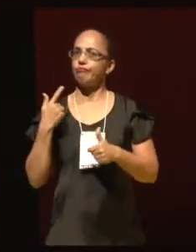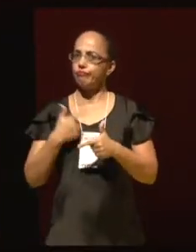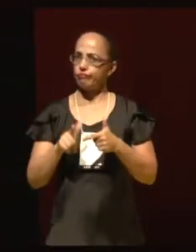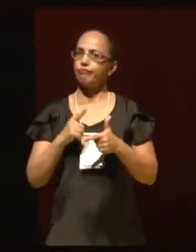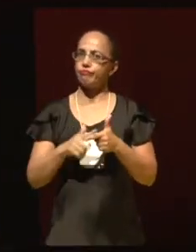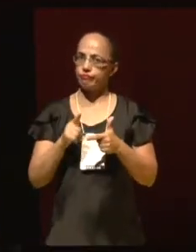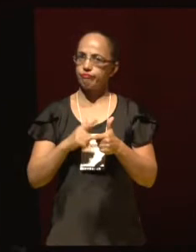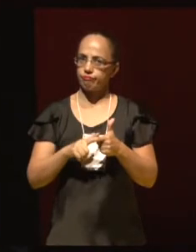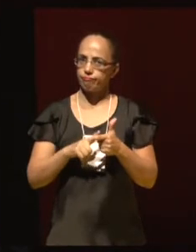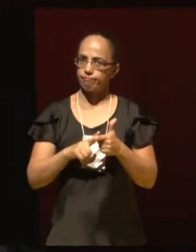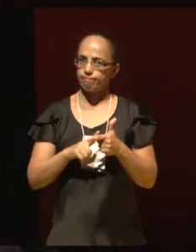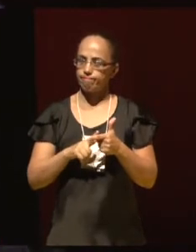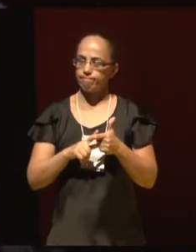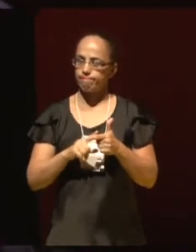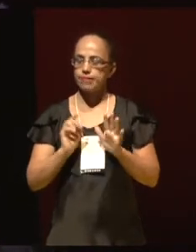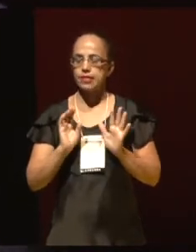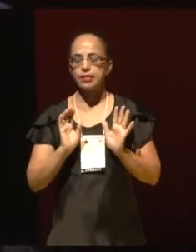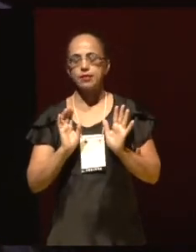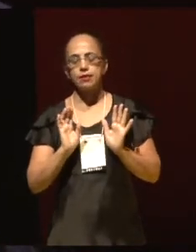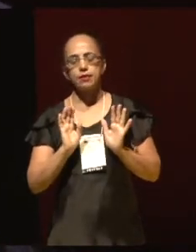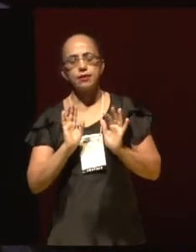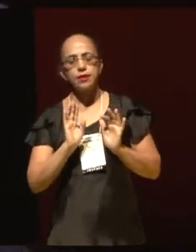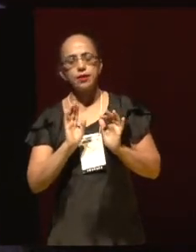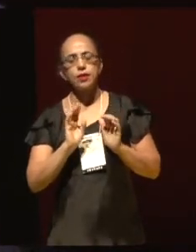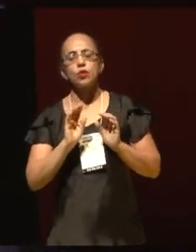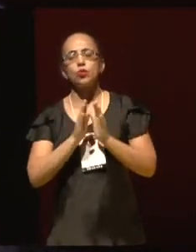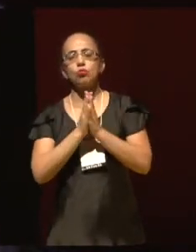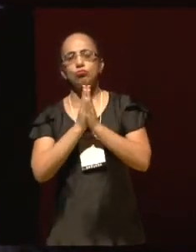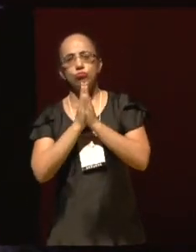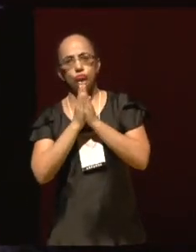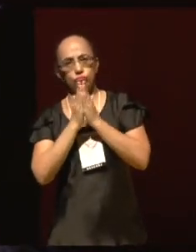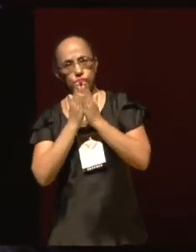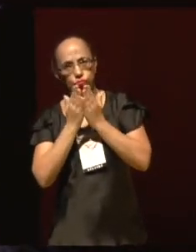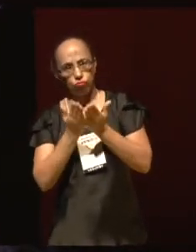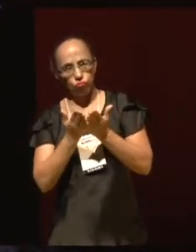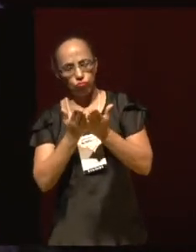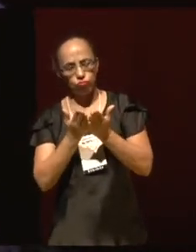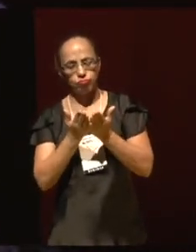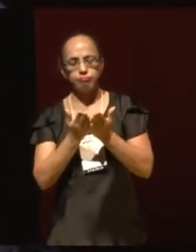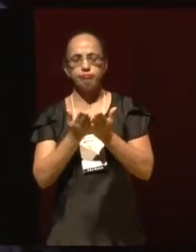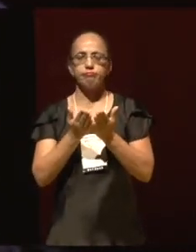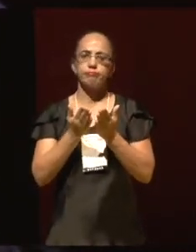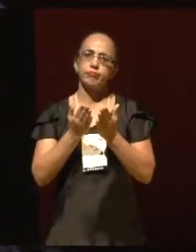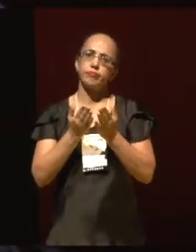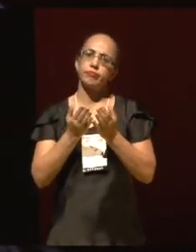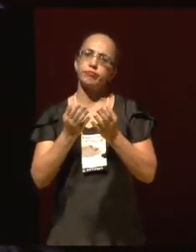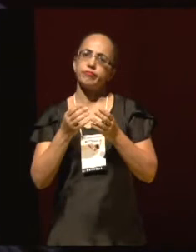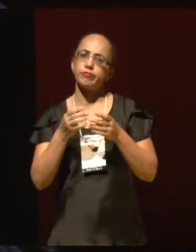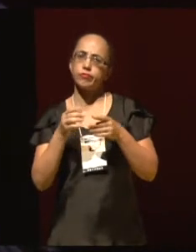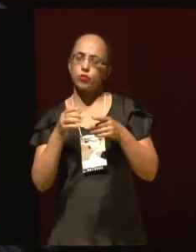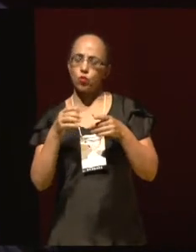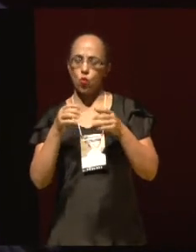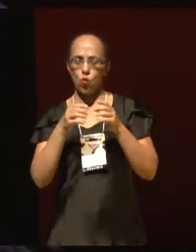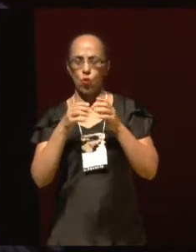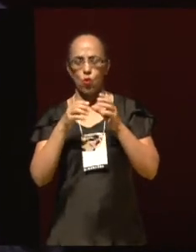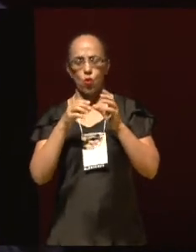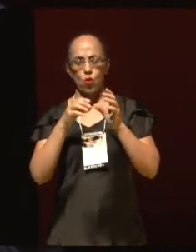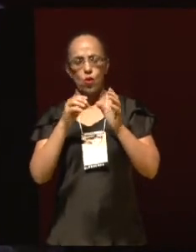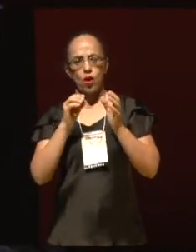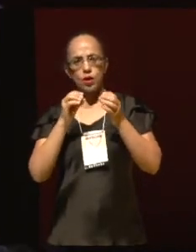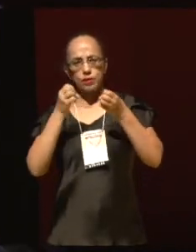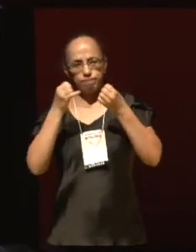Tomando um pouco de base o livro Cérebro Triuno, onde no capítulo